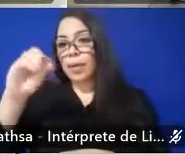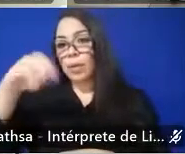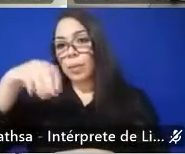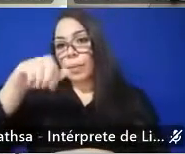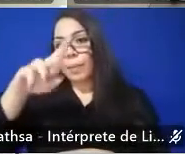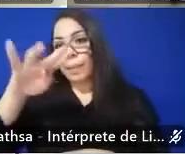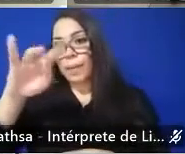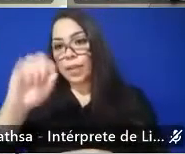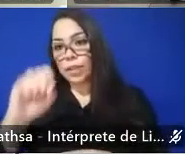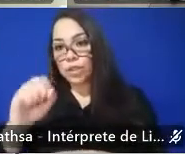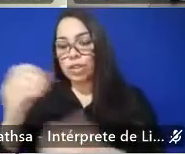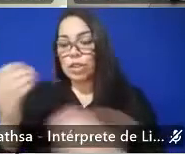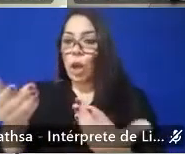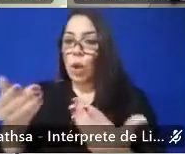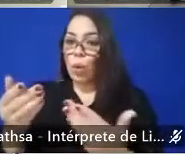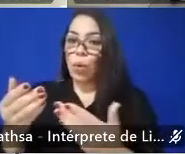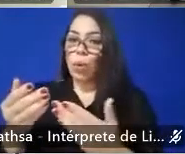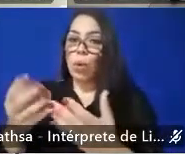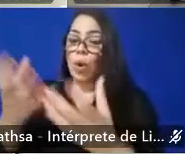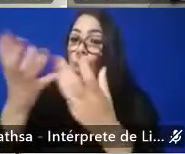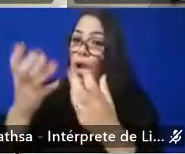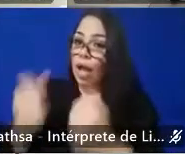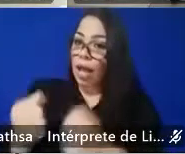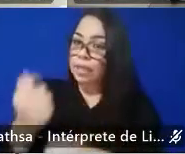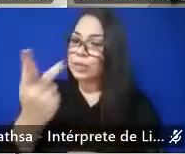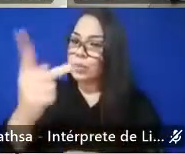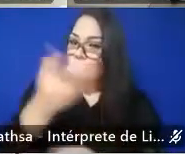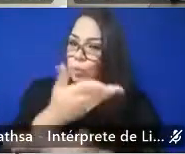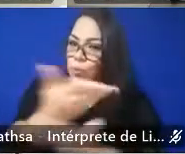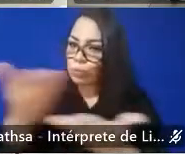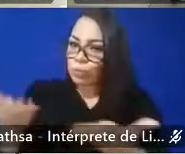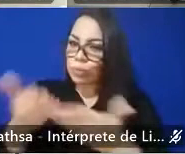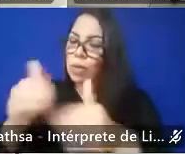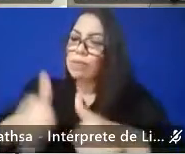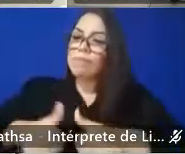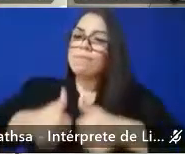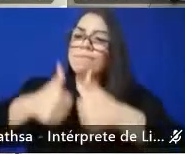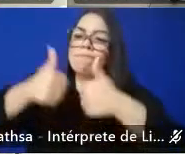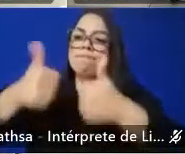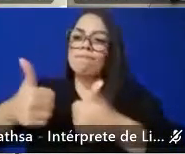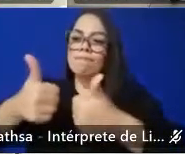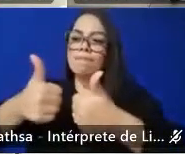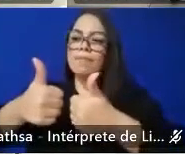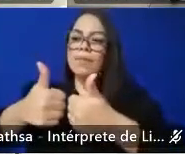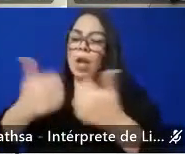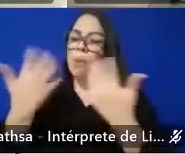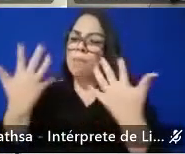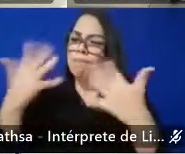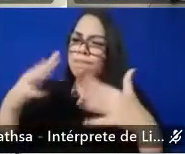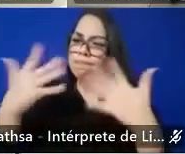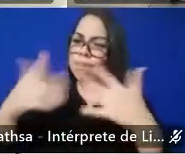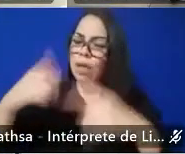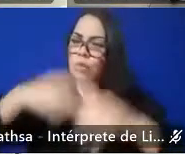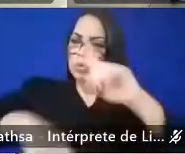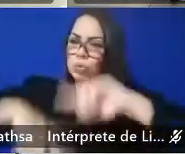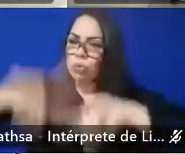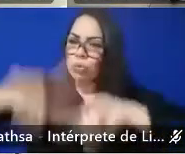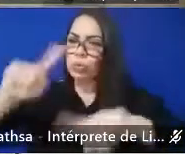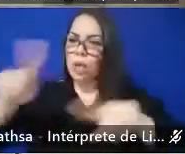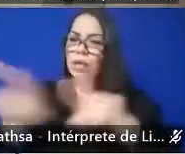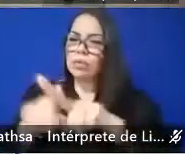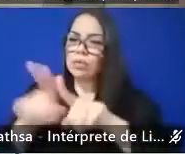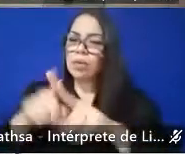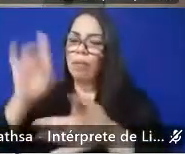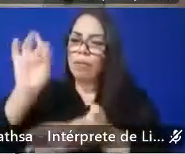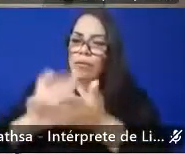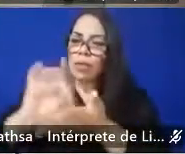e receba vossa excelência os melhores votos de pleno sucesso e de outras realizações em suas